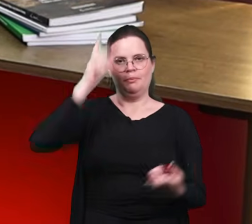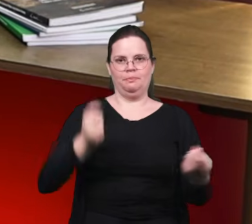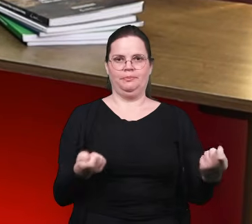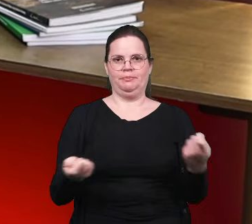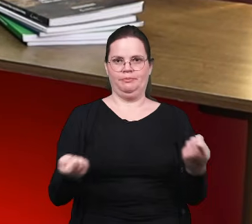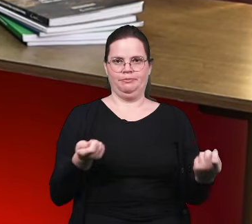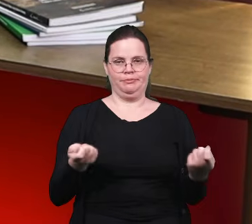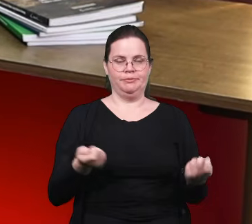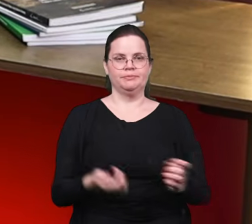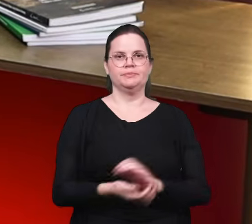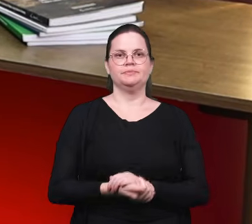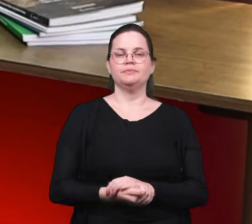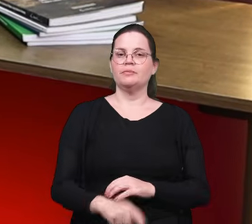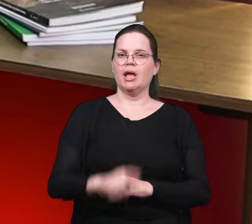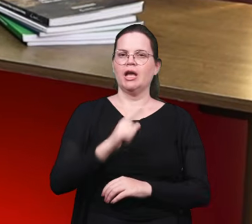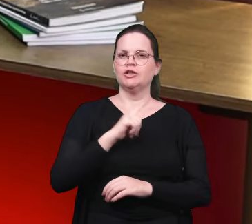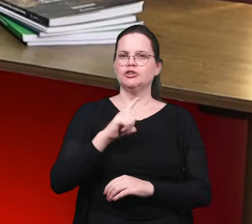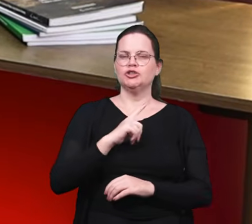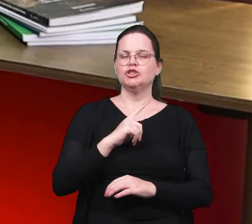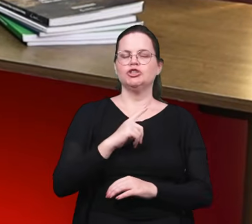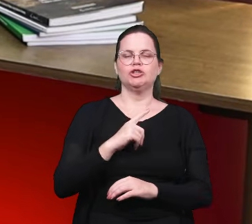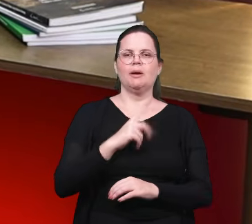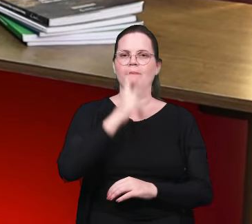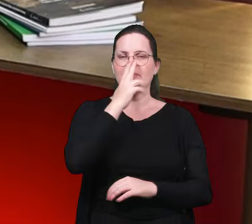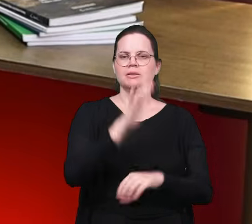uma engrenagem de